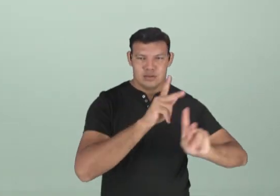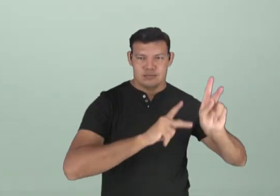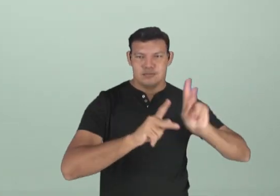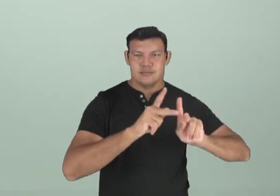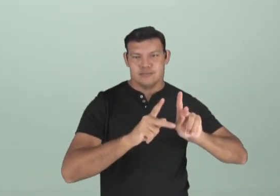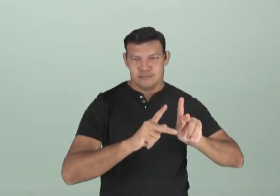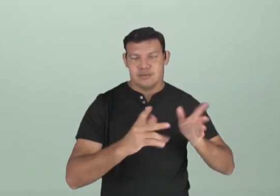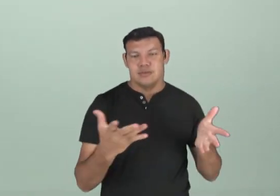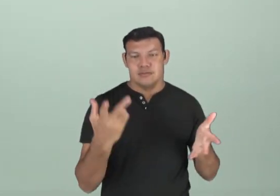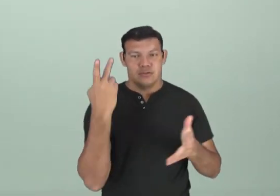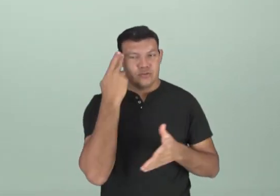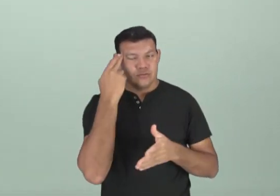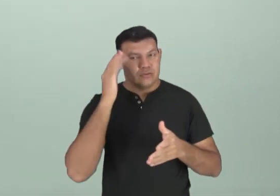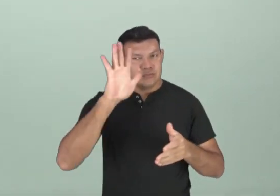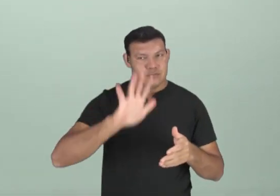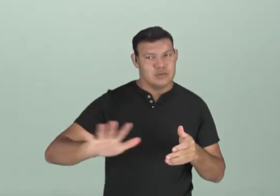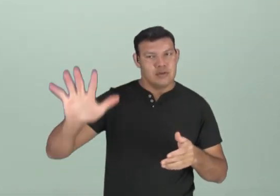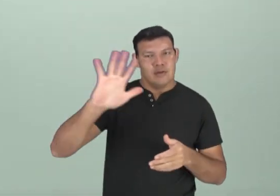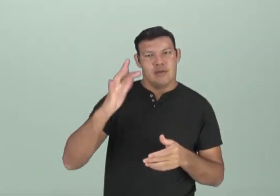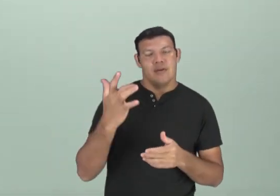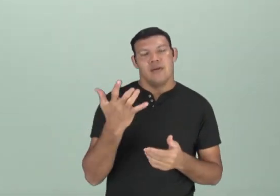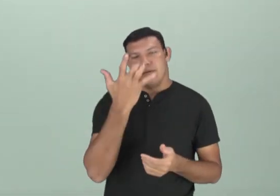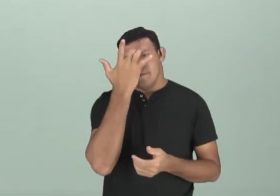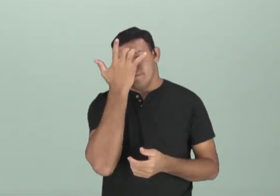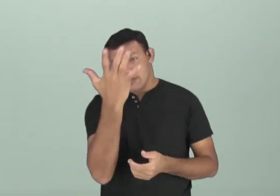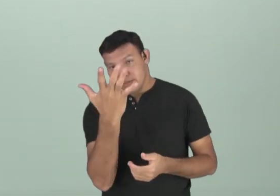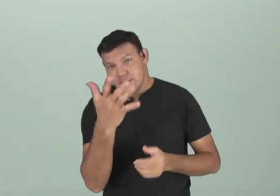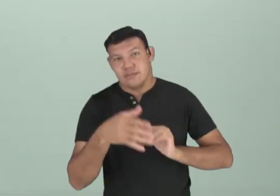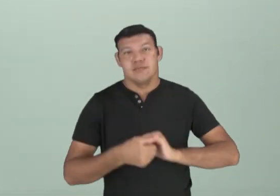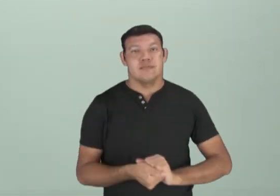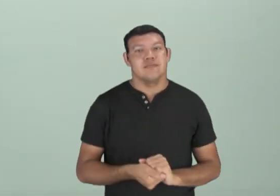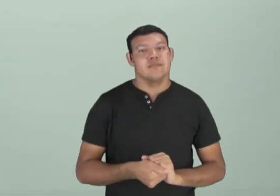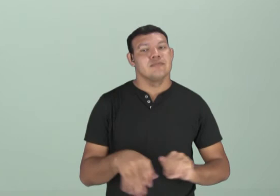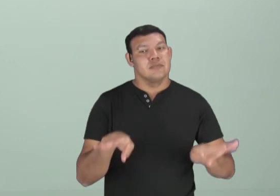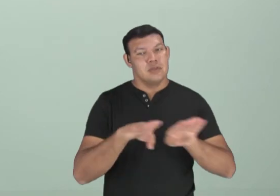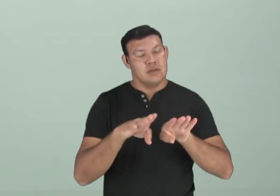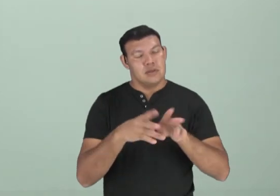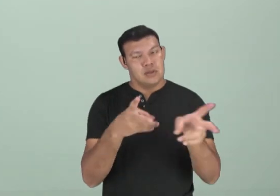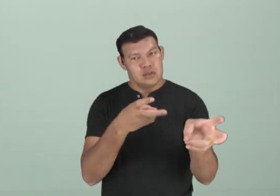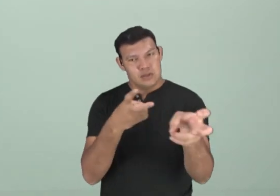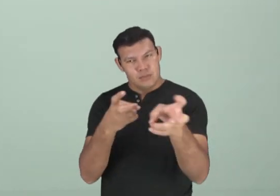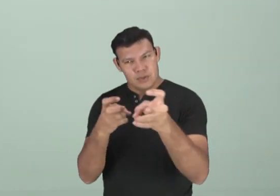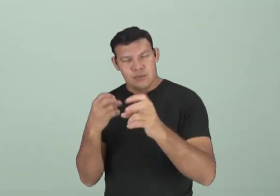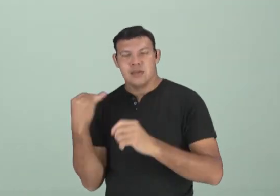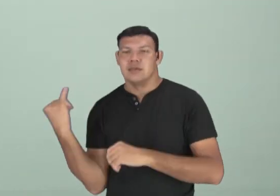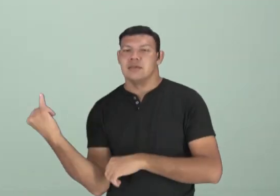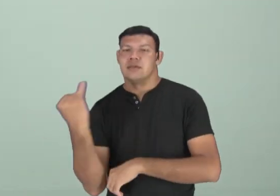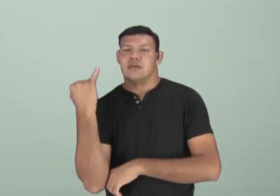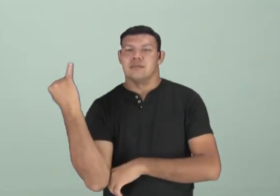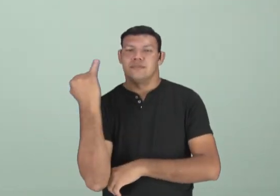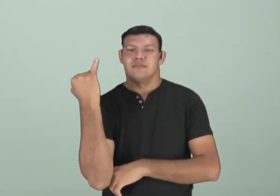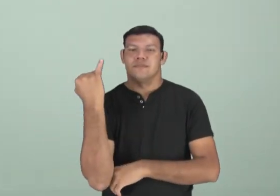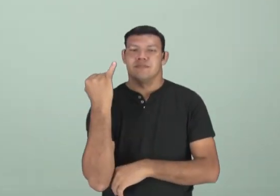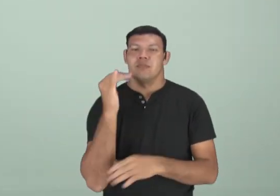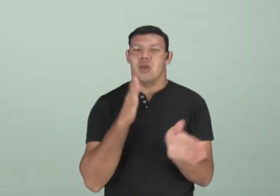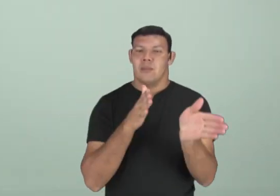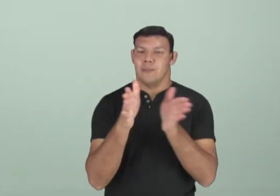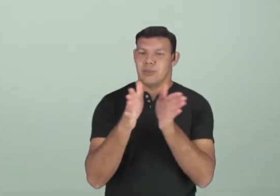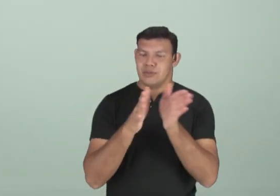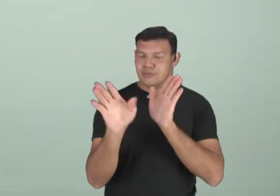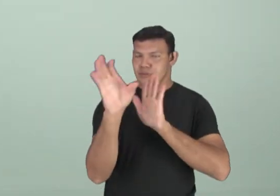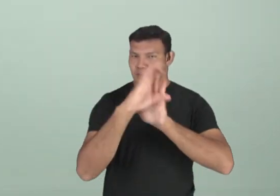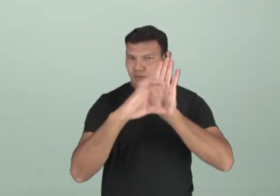é facilitar esse diálogo. Você também viu que é muito importante ter acesso a